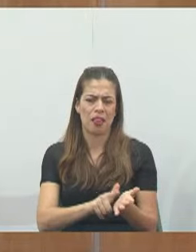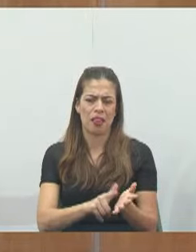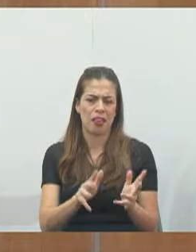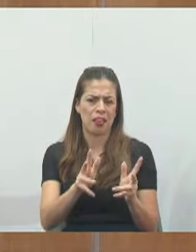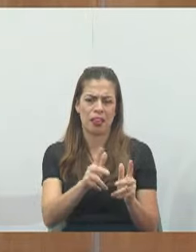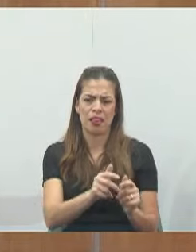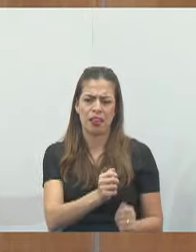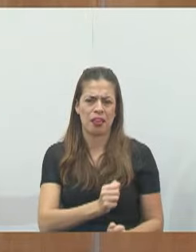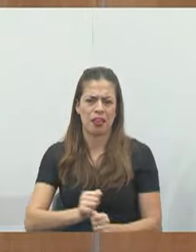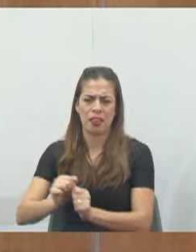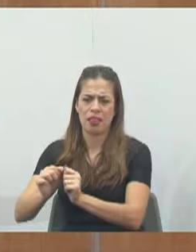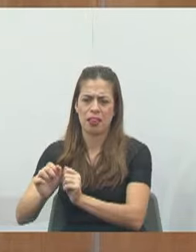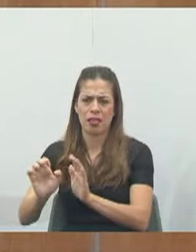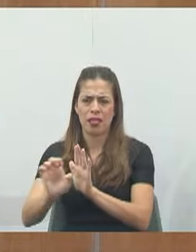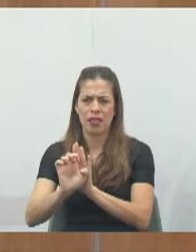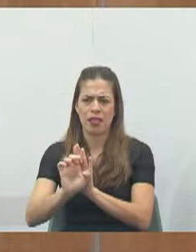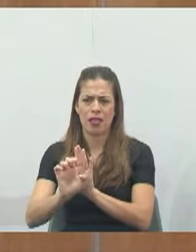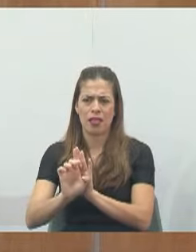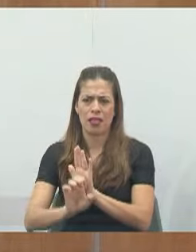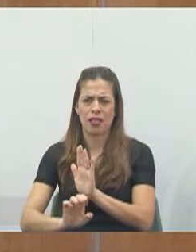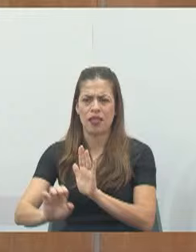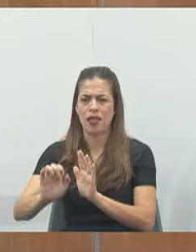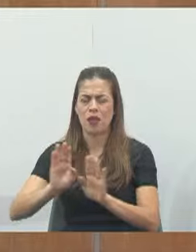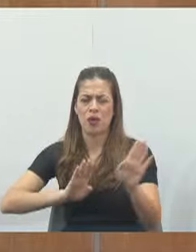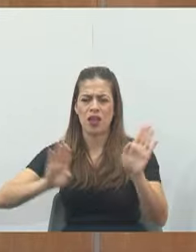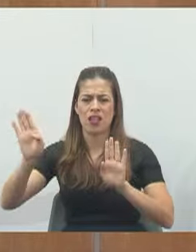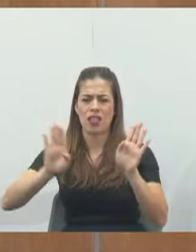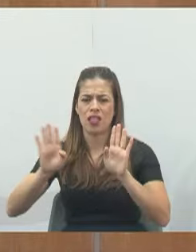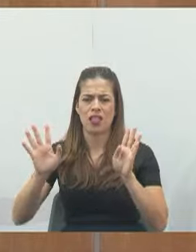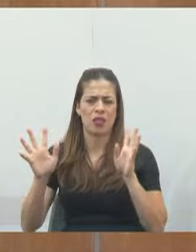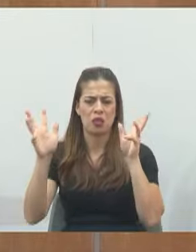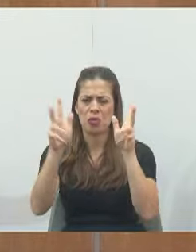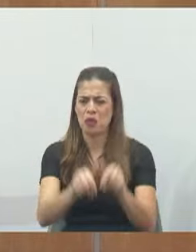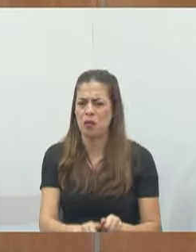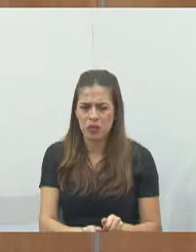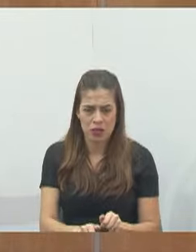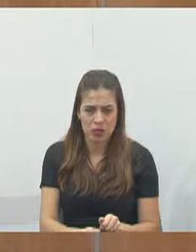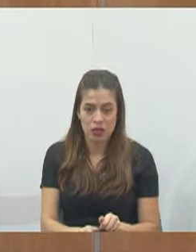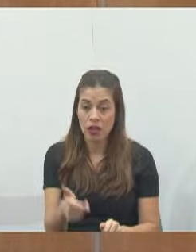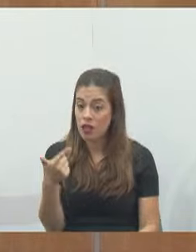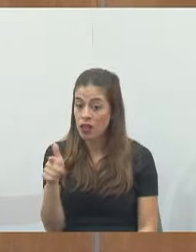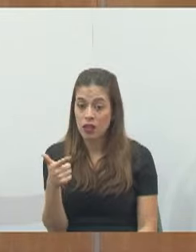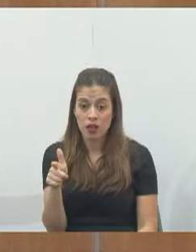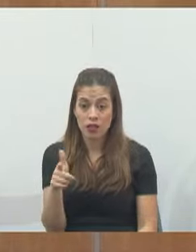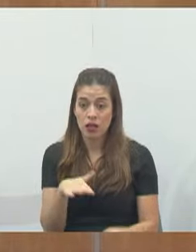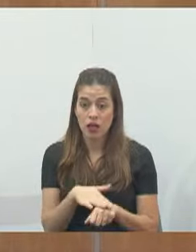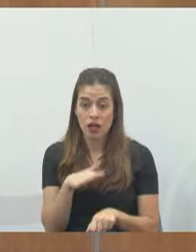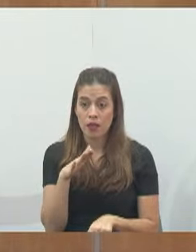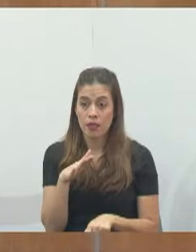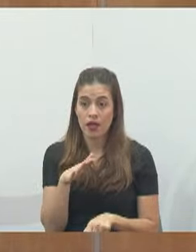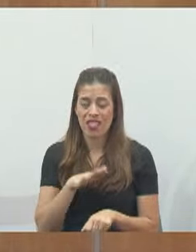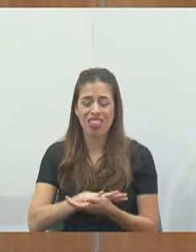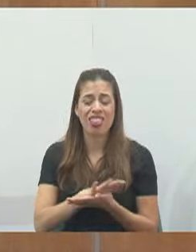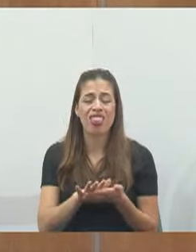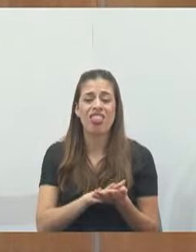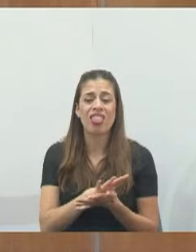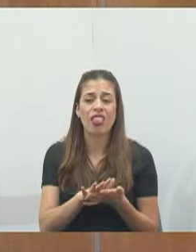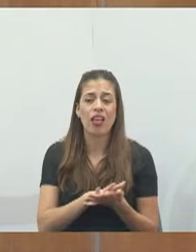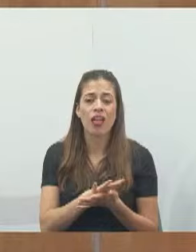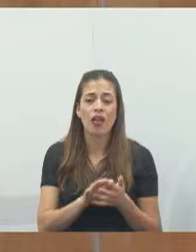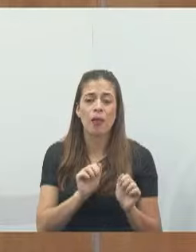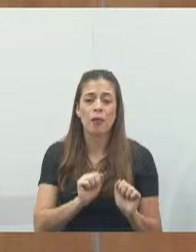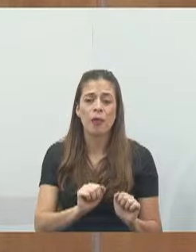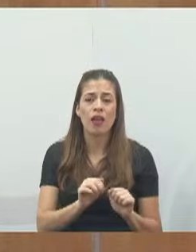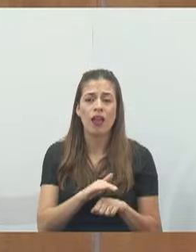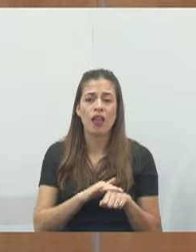tudo via edital, tudo via licitação. Não tinha mais nada que